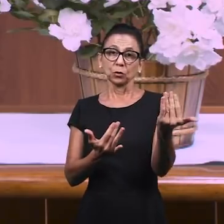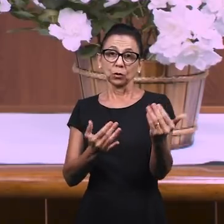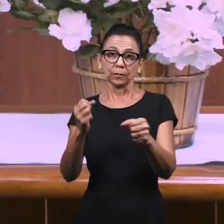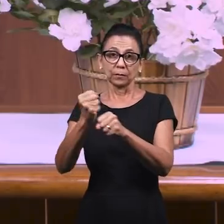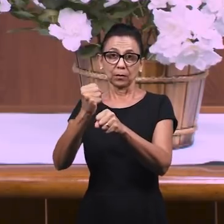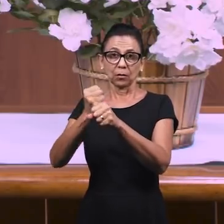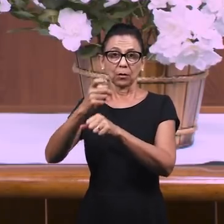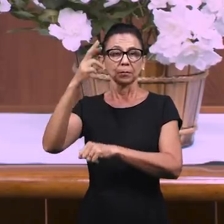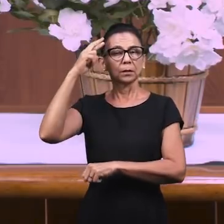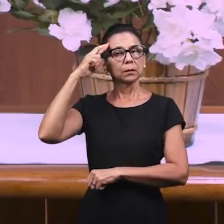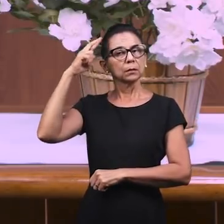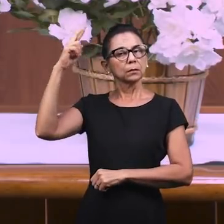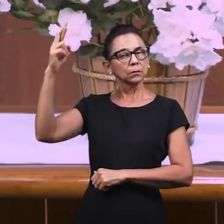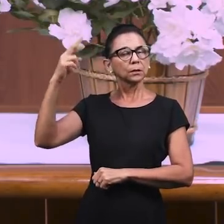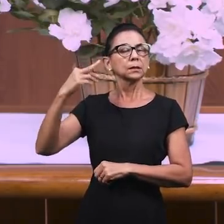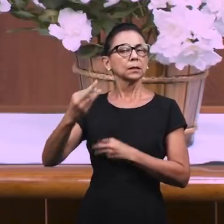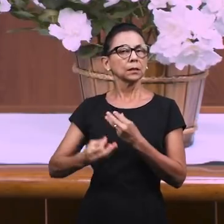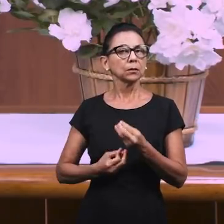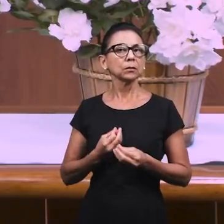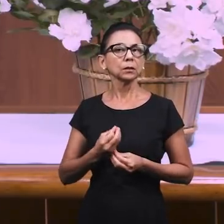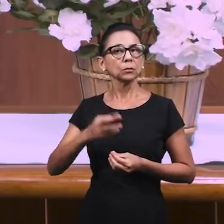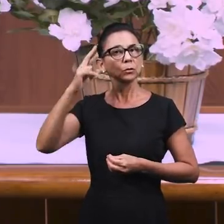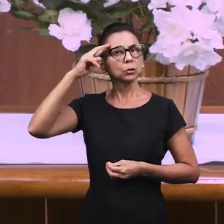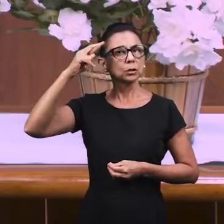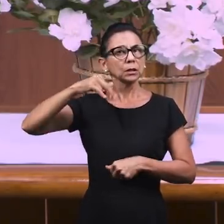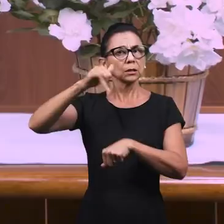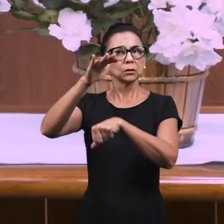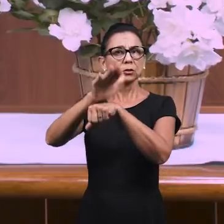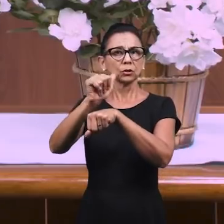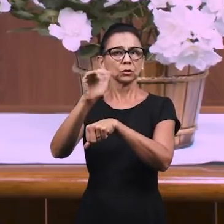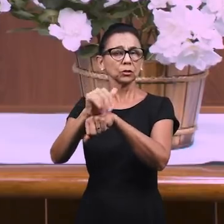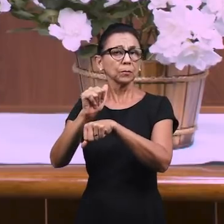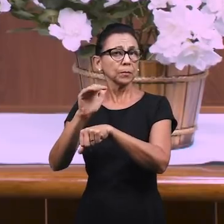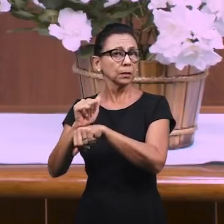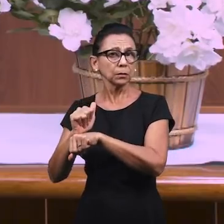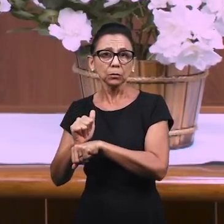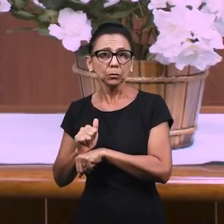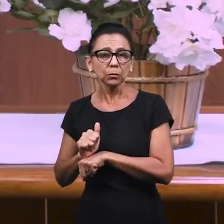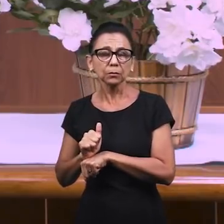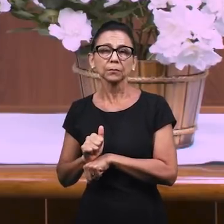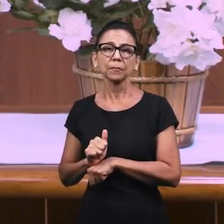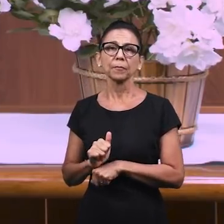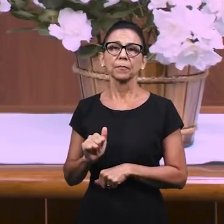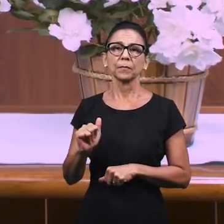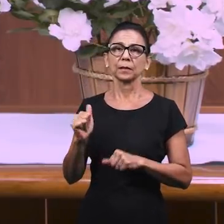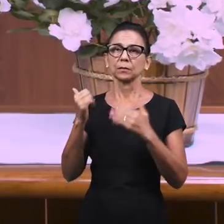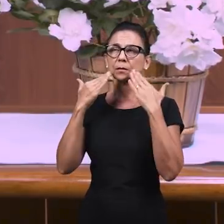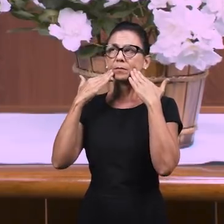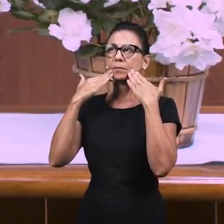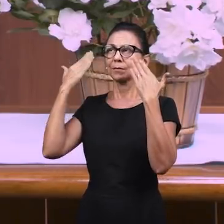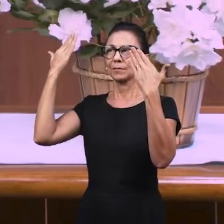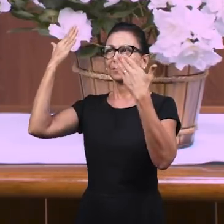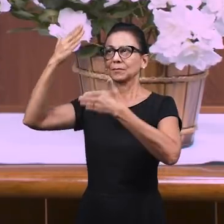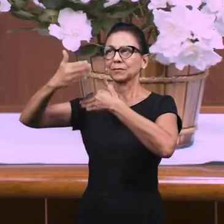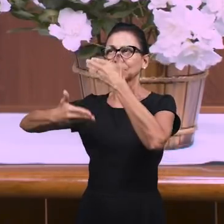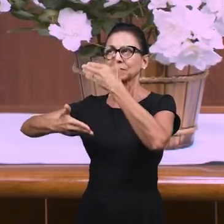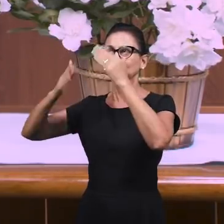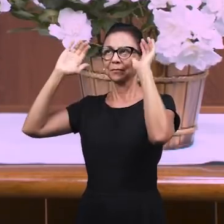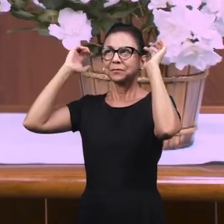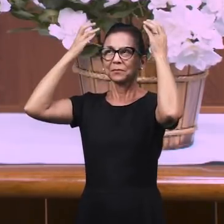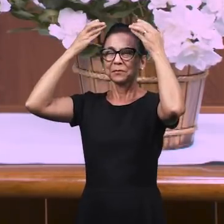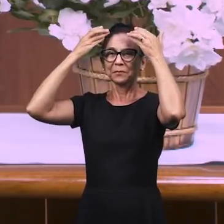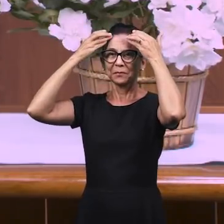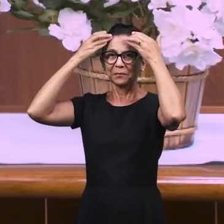do Senhor. As pessoas estão sendo informadas que há uma convocação para estarmos diante do Rei